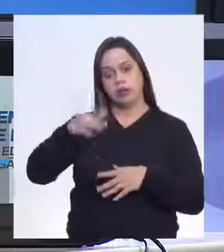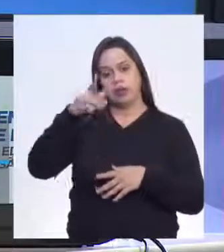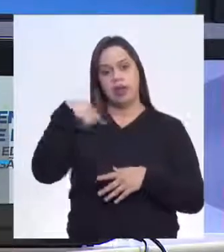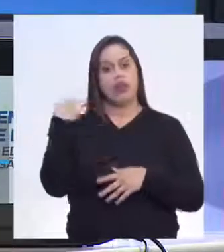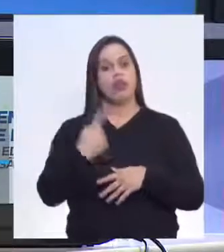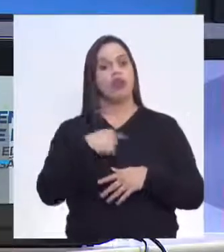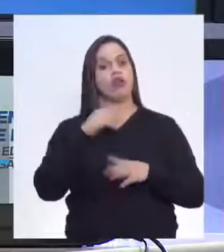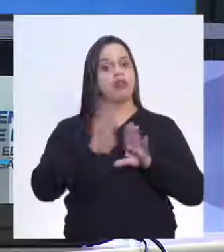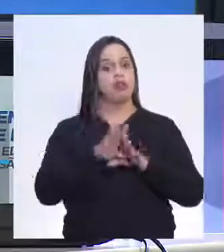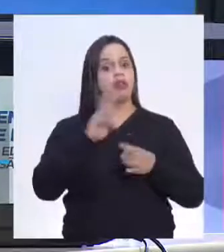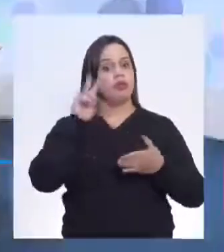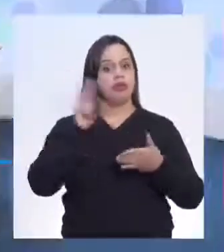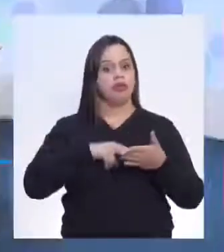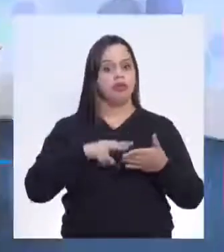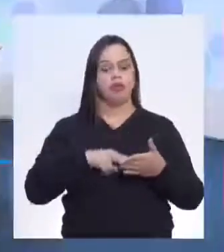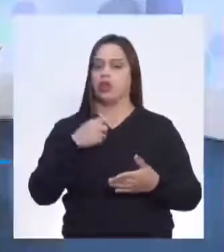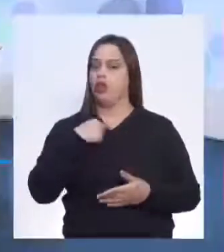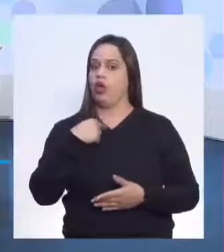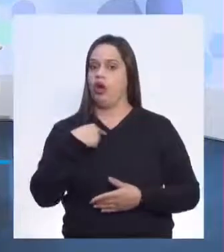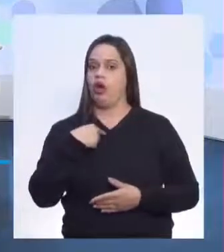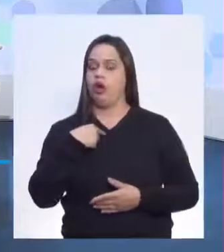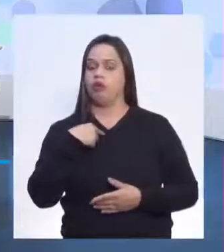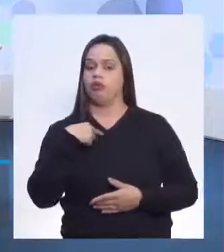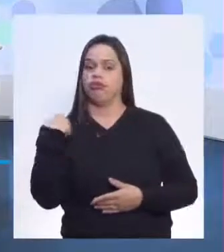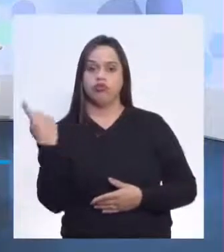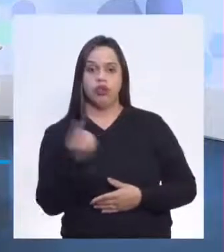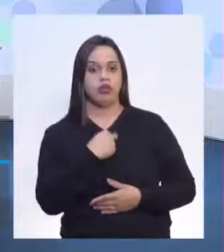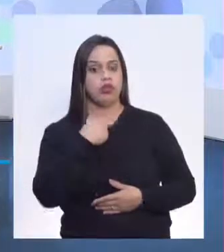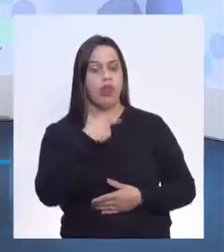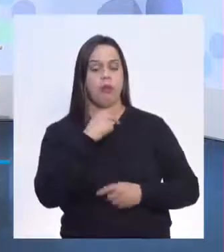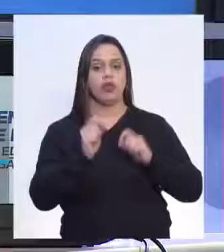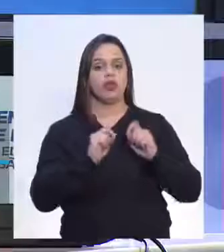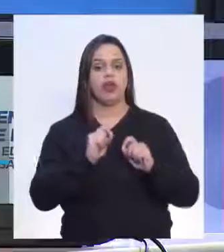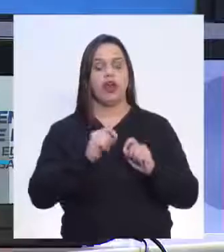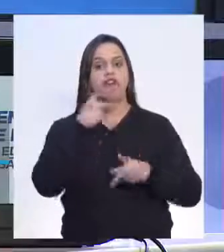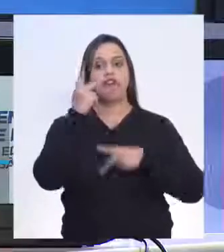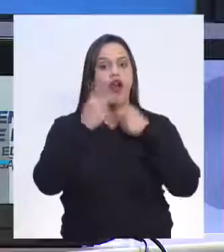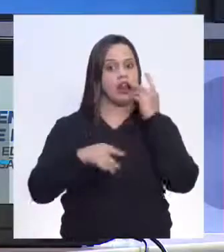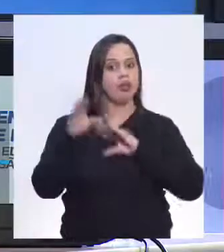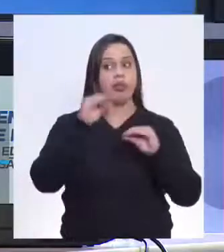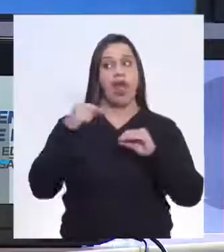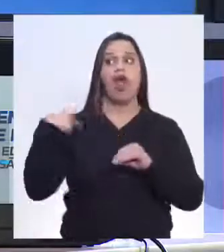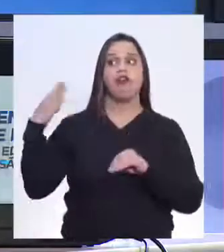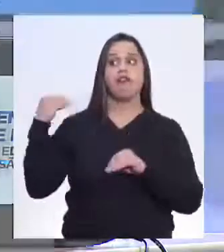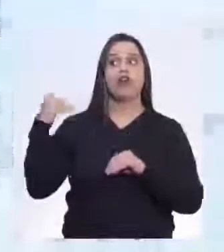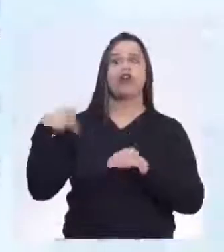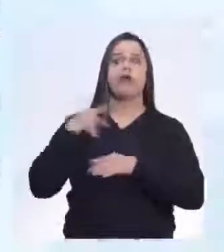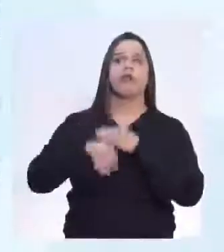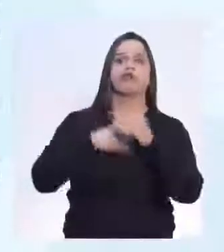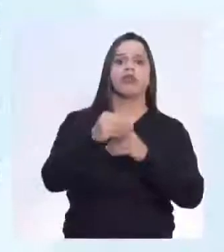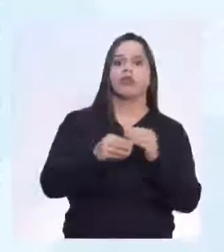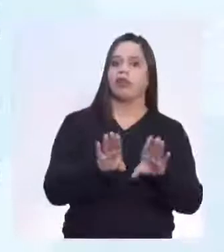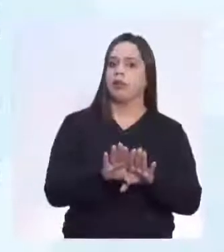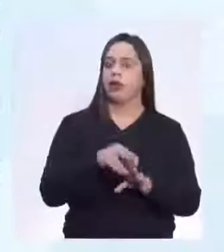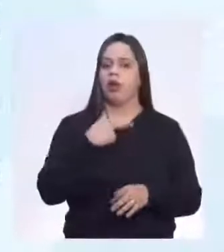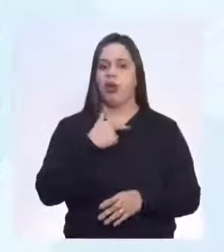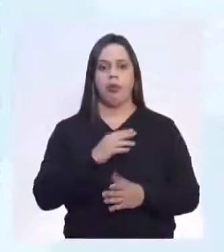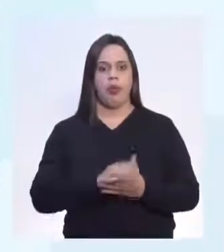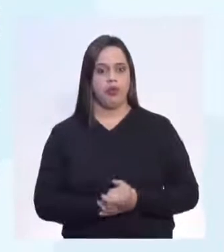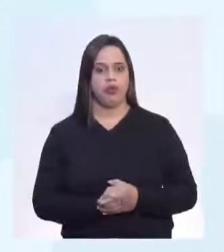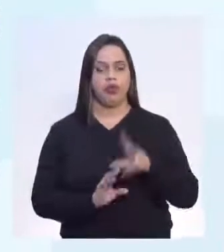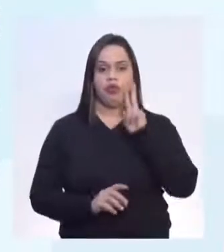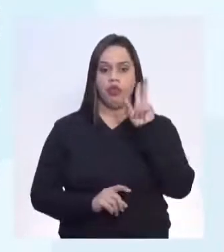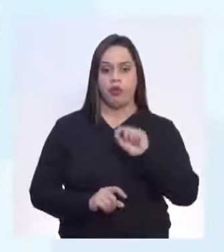E agora a gente sabe, a gente não pode ficar reproduzindo qualquer discurso por aí. Presta atenção, aluno. Mais uma análise textual aí. Mais uma. Vamos tentar fazer